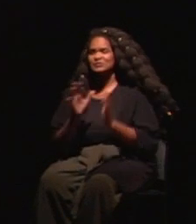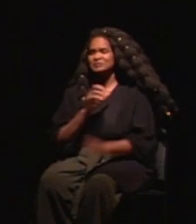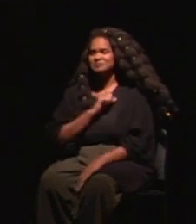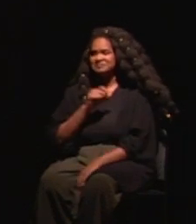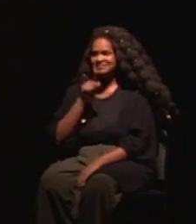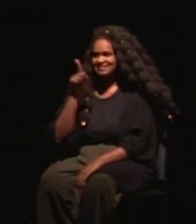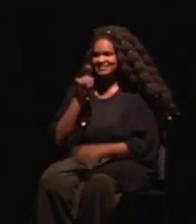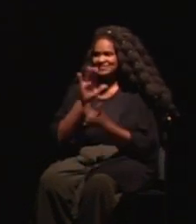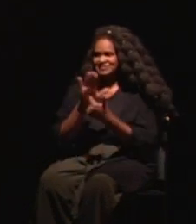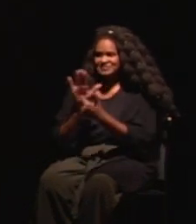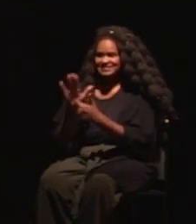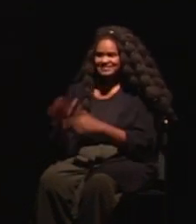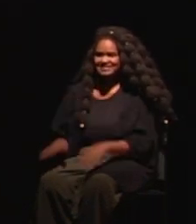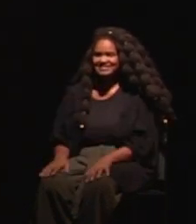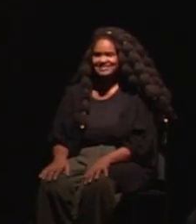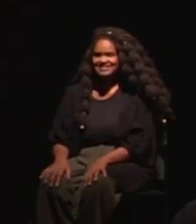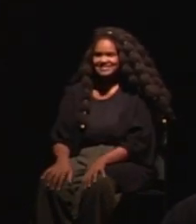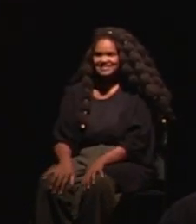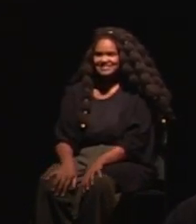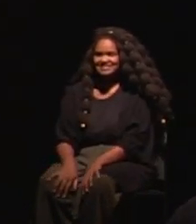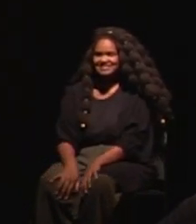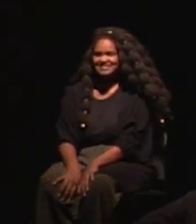É mesmo.